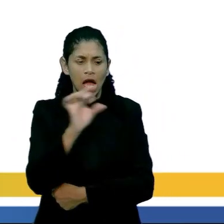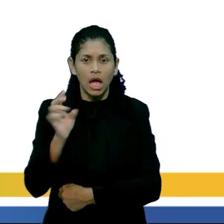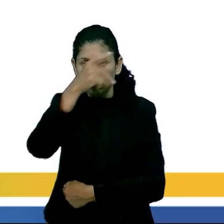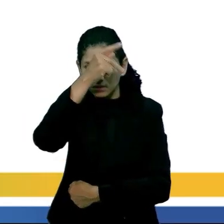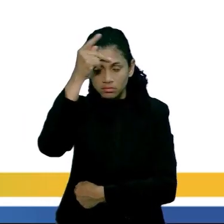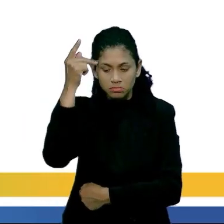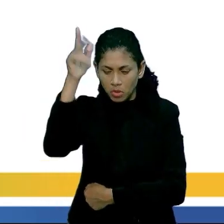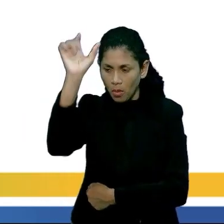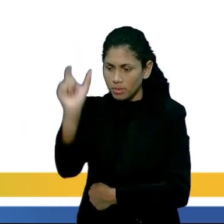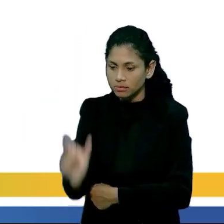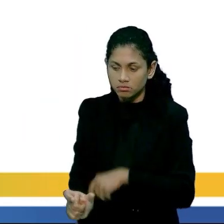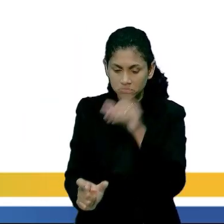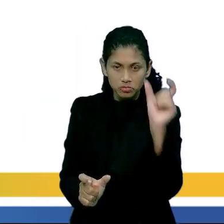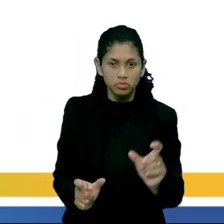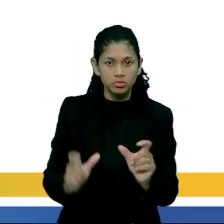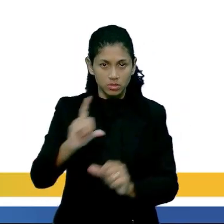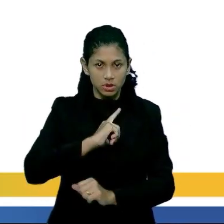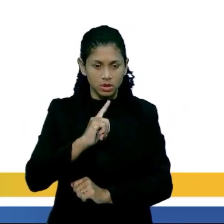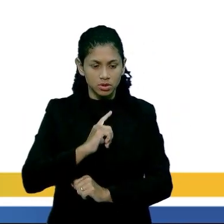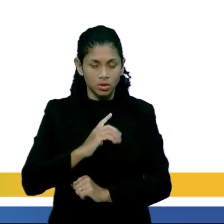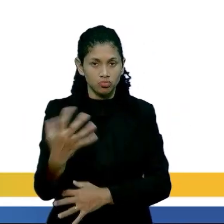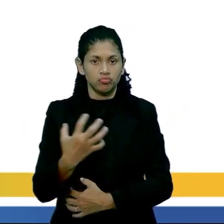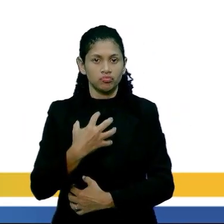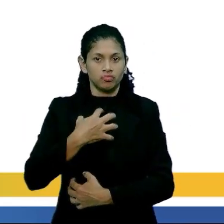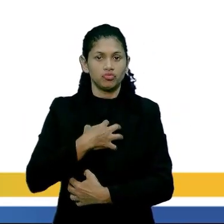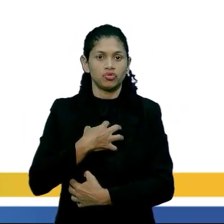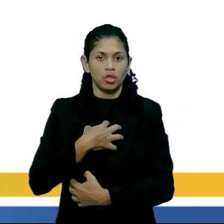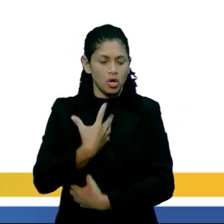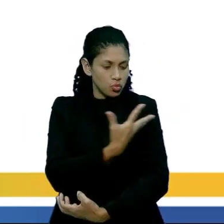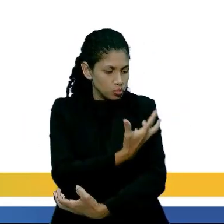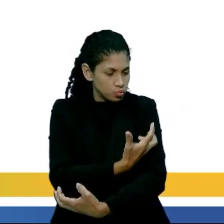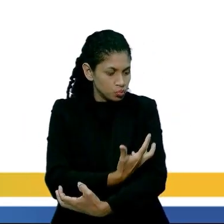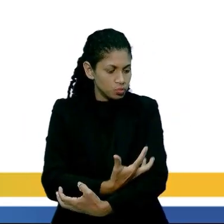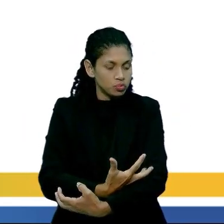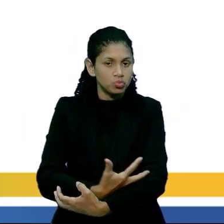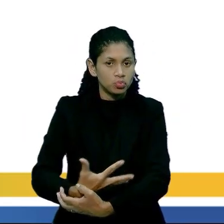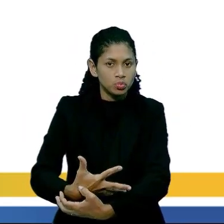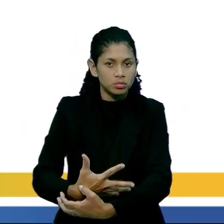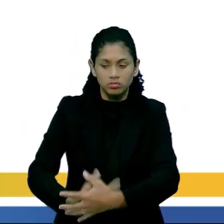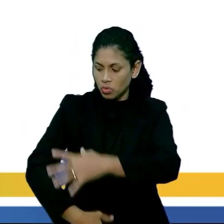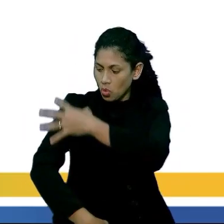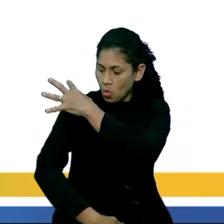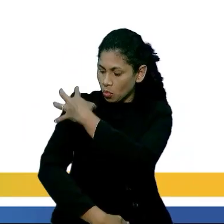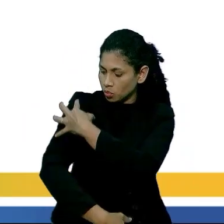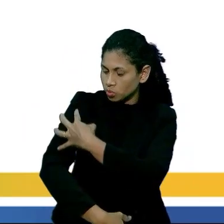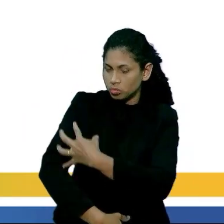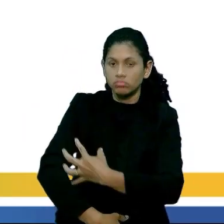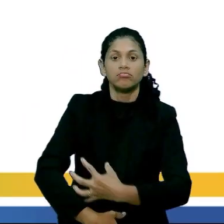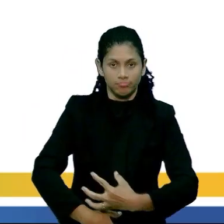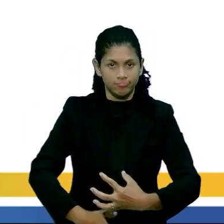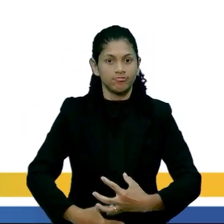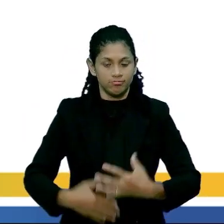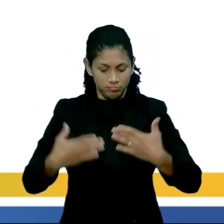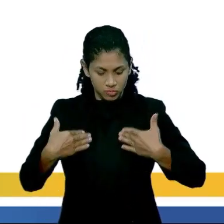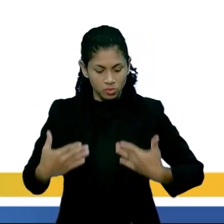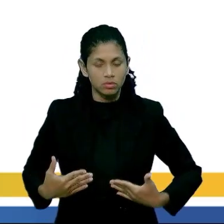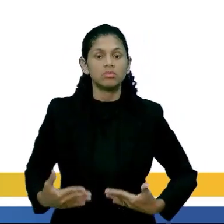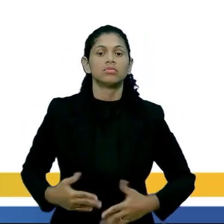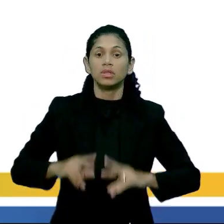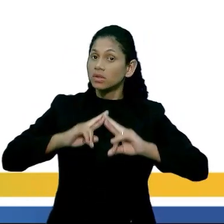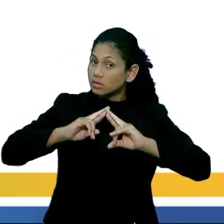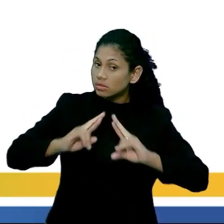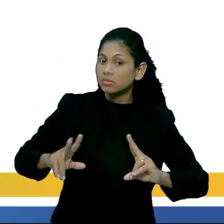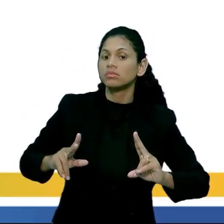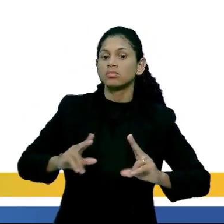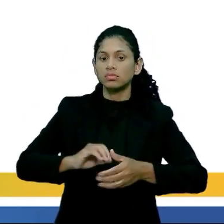psíquica próprias, e por isso individualizar o estímulo de treinamento apresentaria melhores resultados,